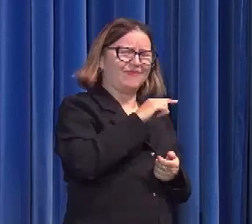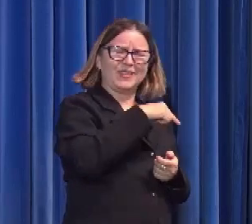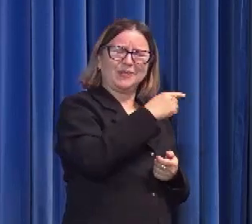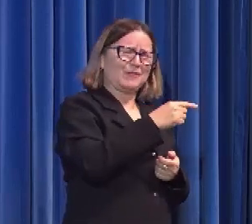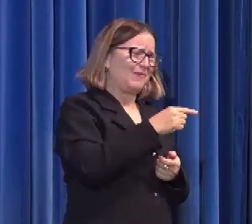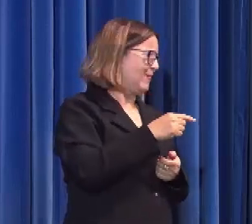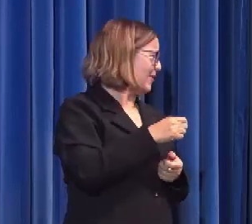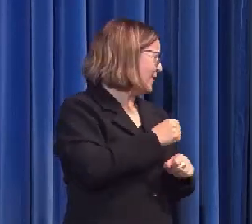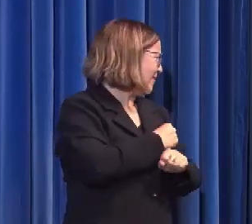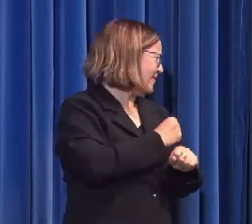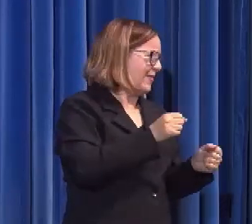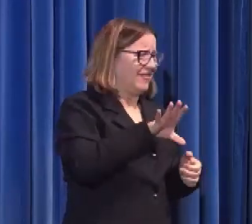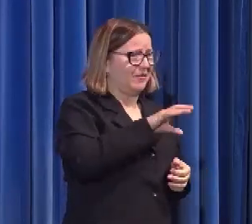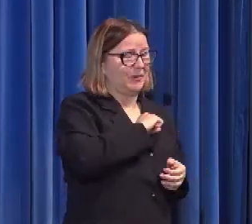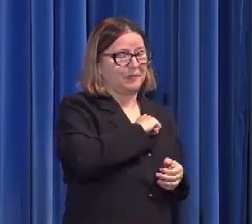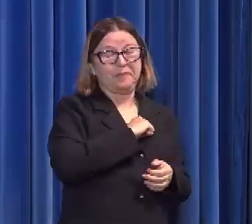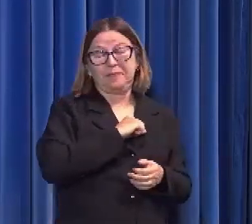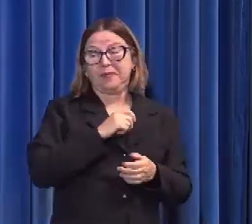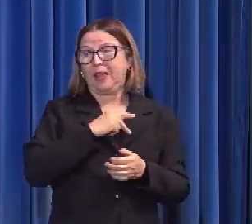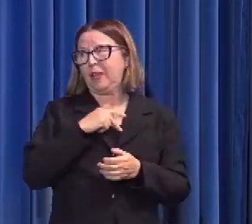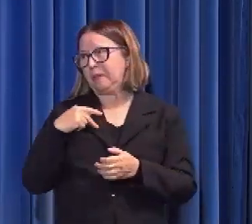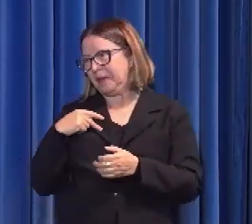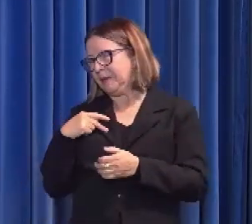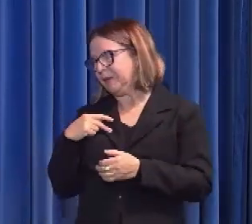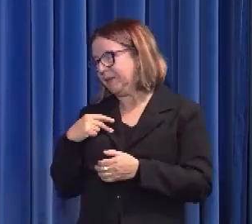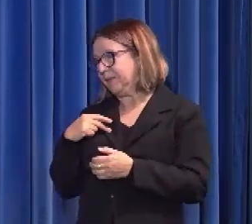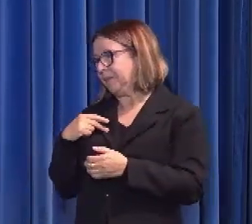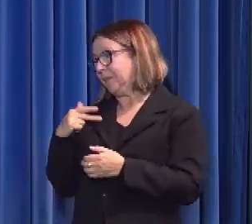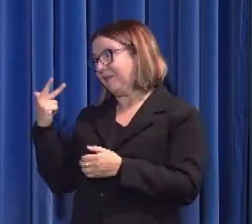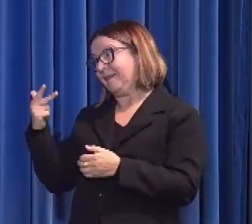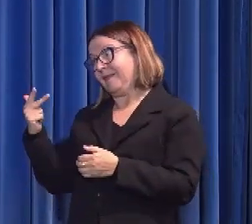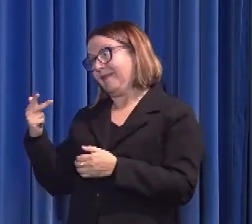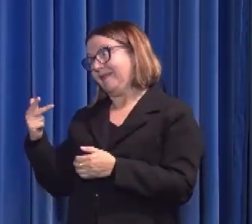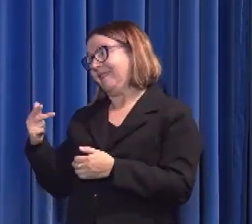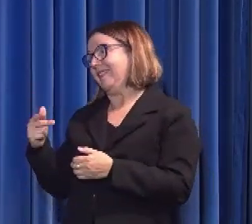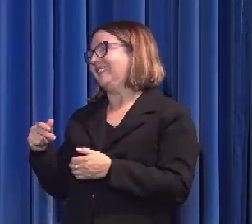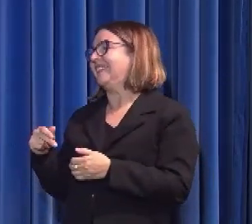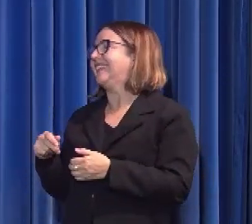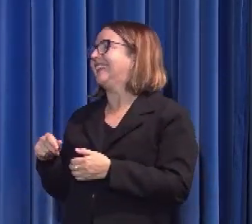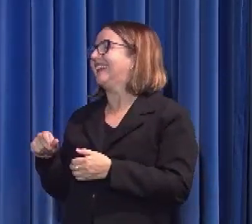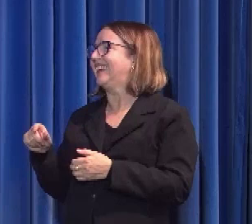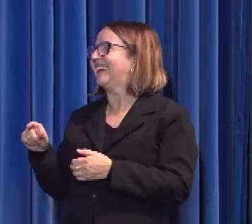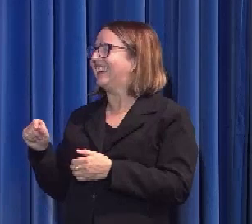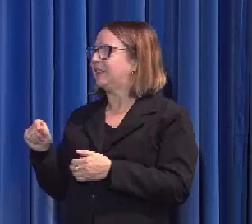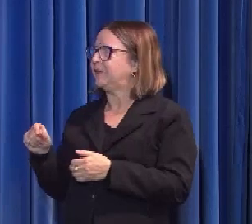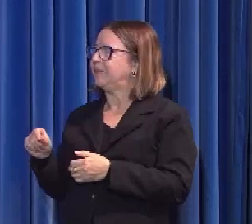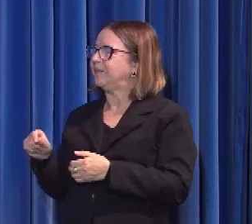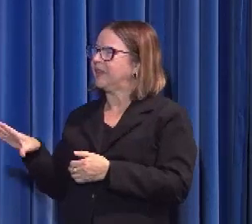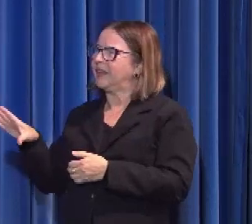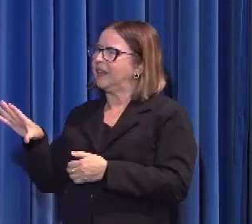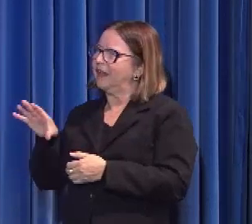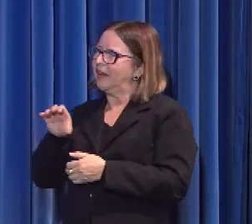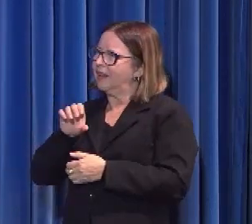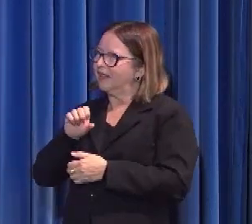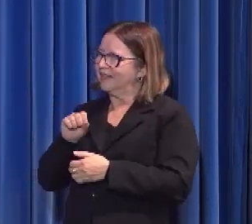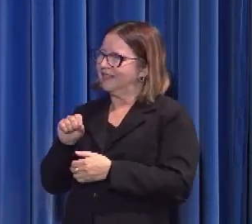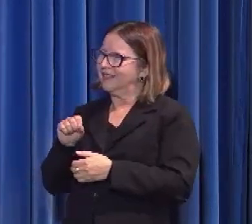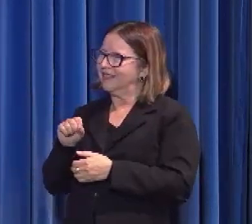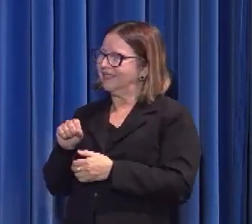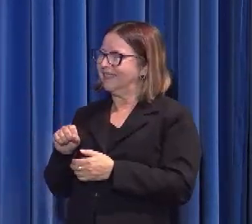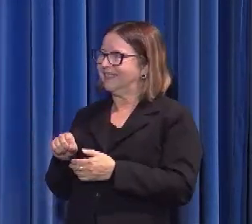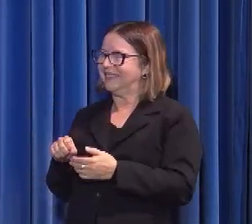da pra mamar E aí eu pastor foi para terceira Instância que a primeira instância é o amor amor do marido e mulher